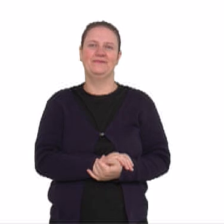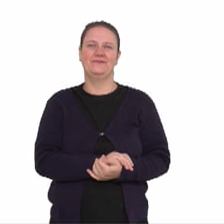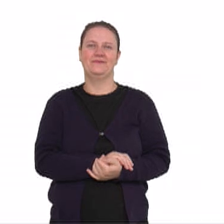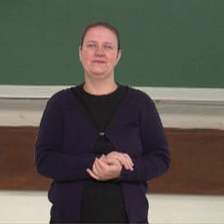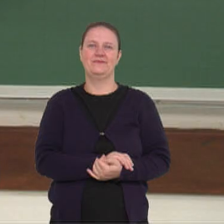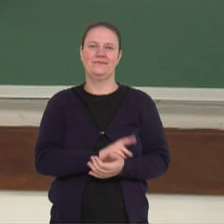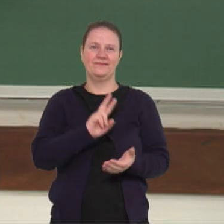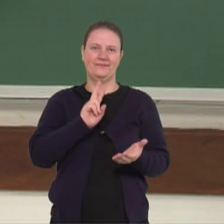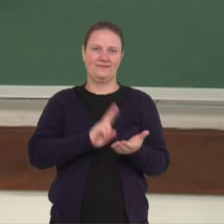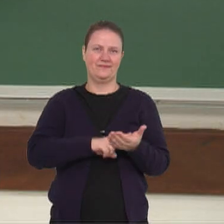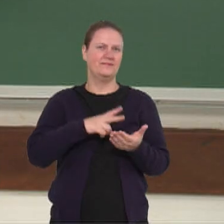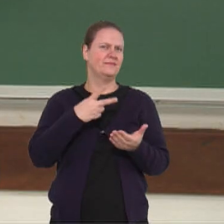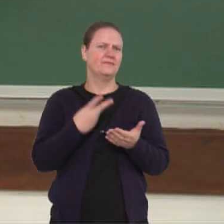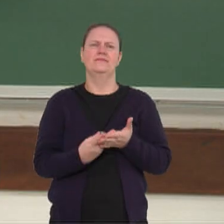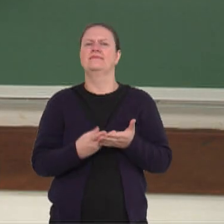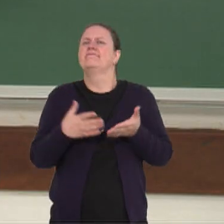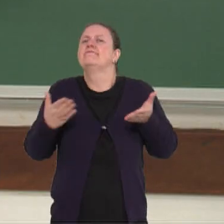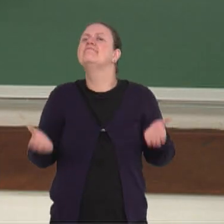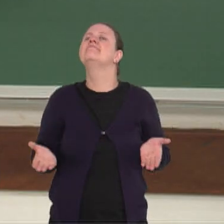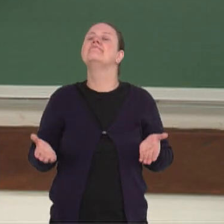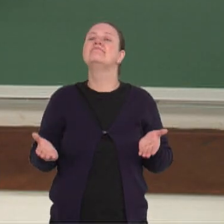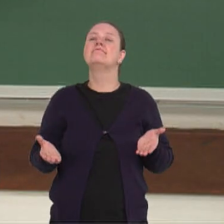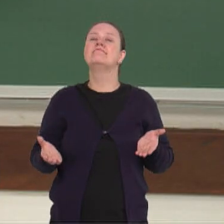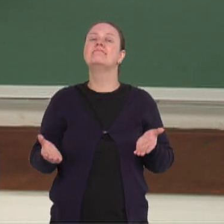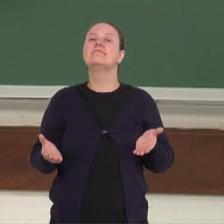bar. O que está escrito?